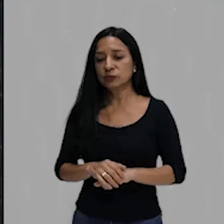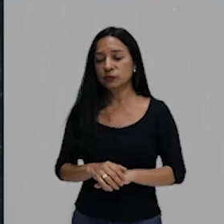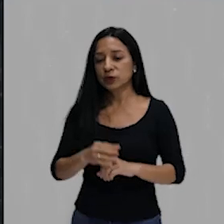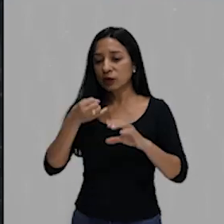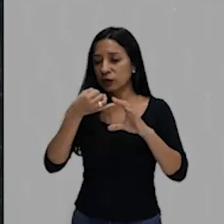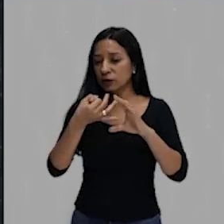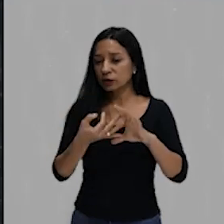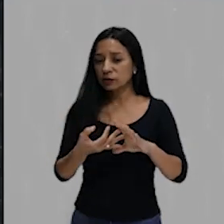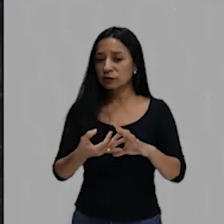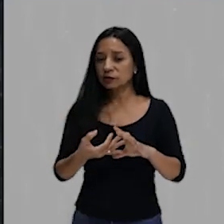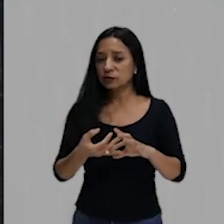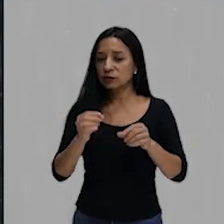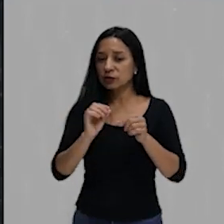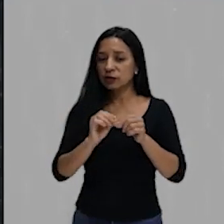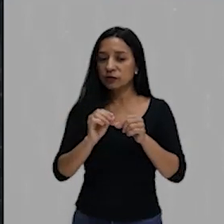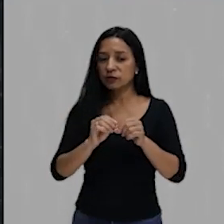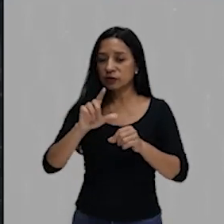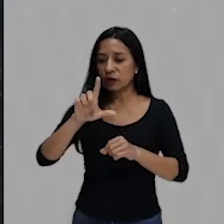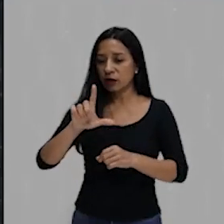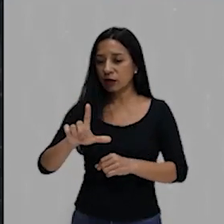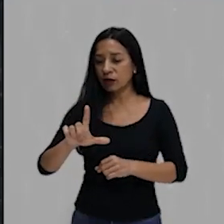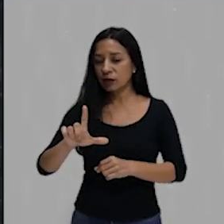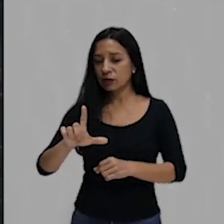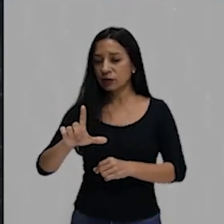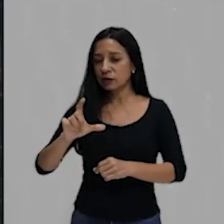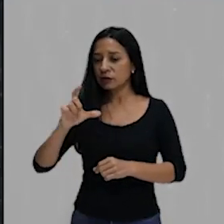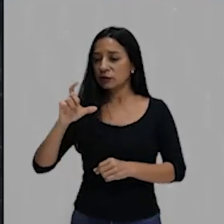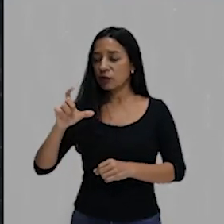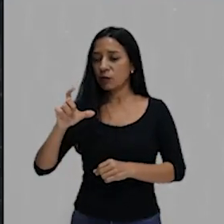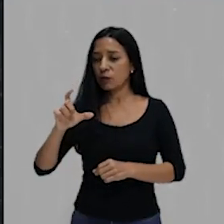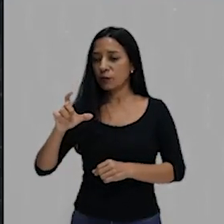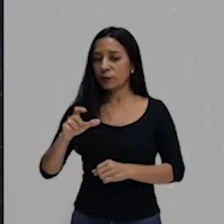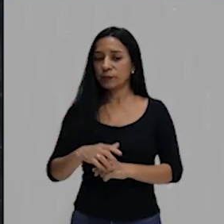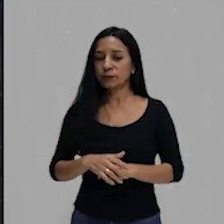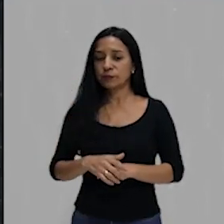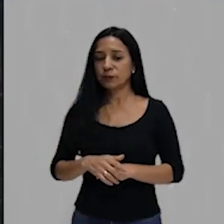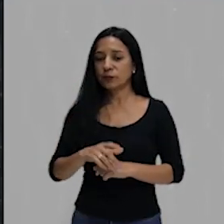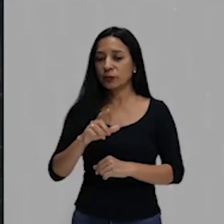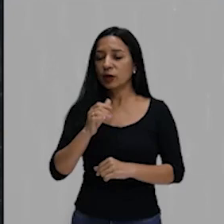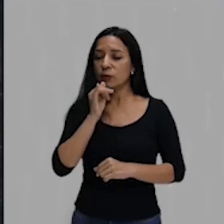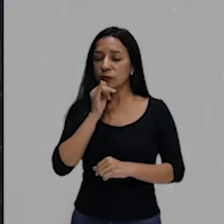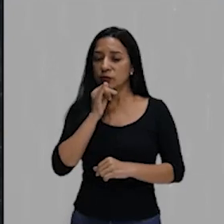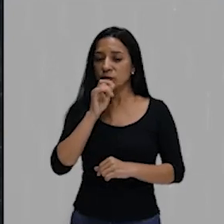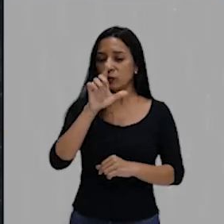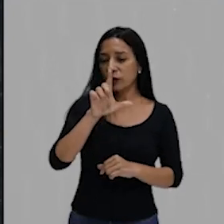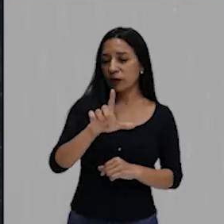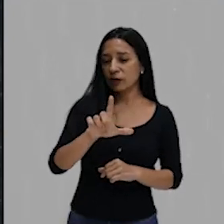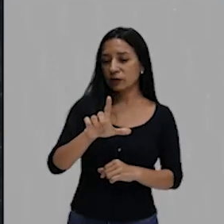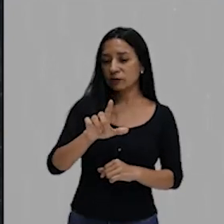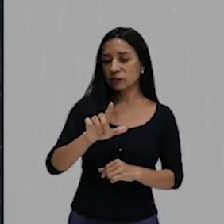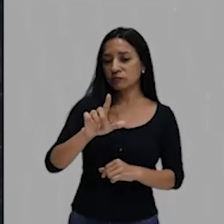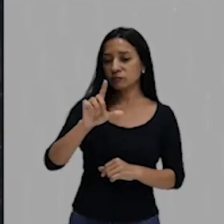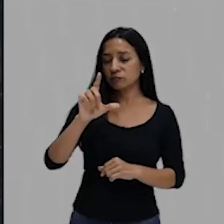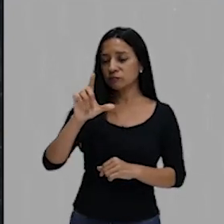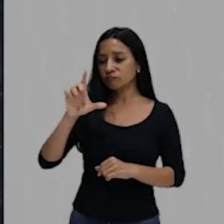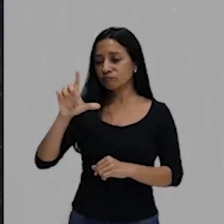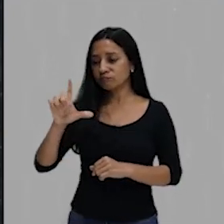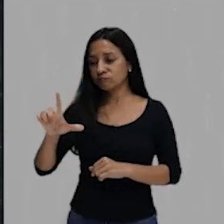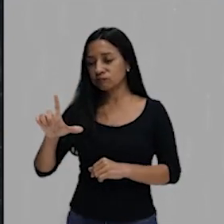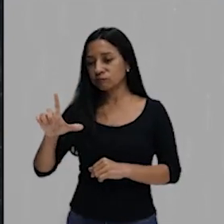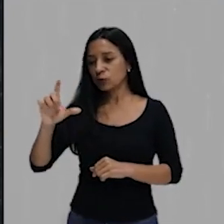condicionada pelo alelo Lzão. Se o indivíduo for Lzão, Lzão ou Lzão,